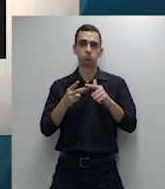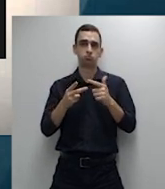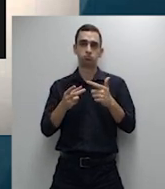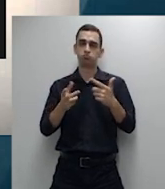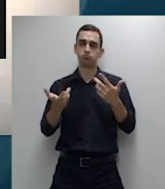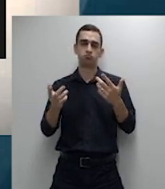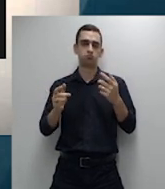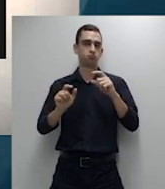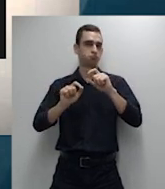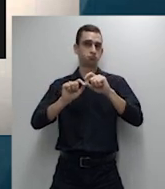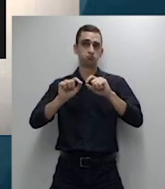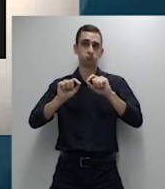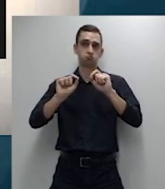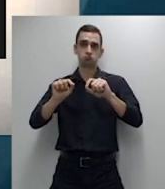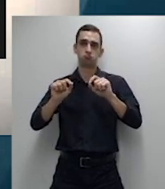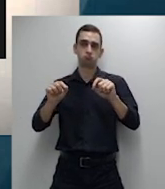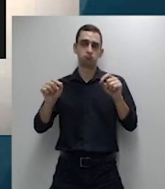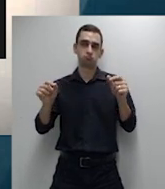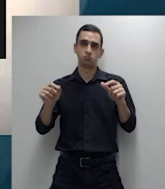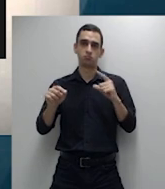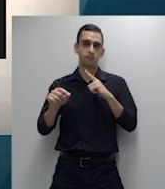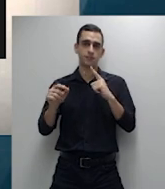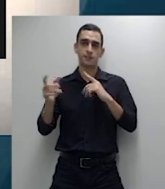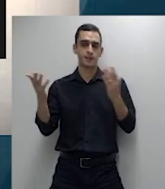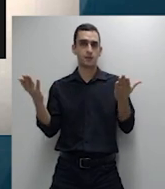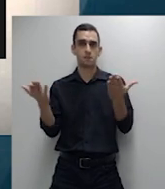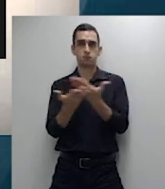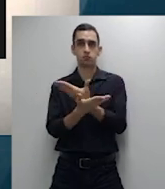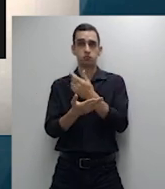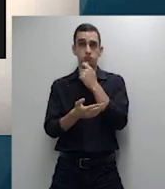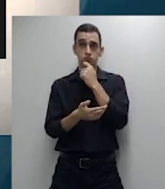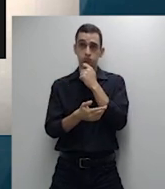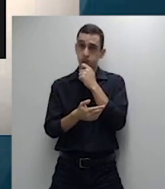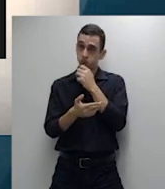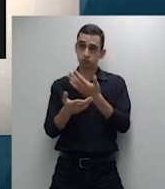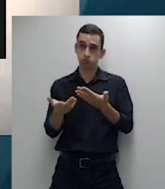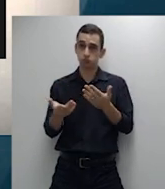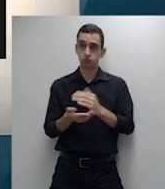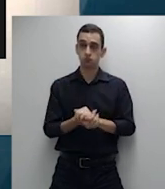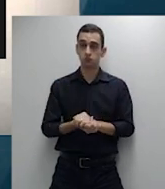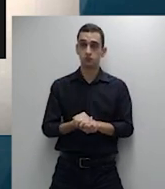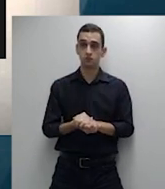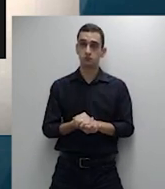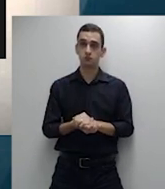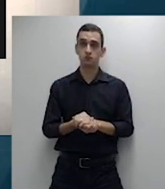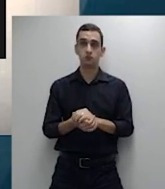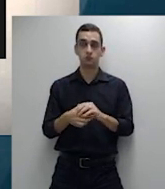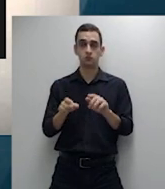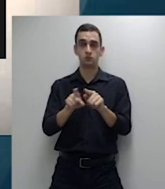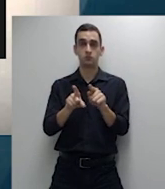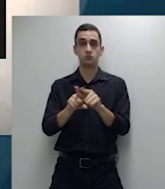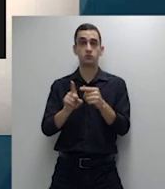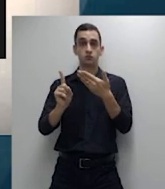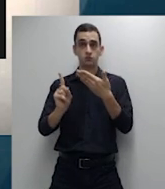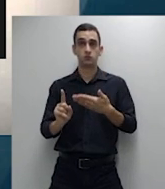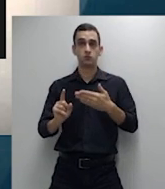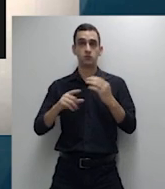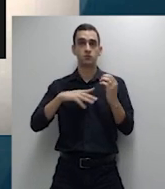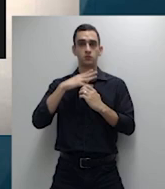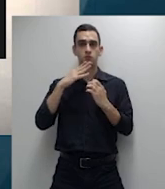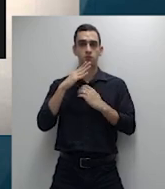transferido tem a posse transferida para os clientes da Claro ano é o que achavam faz é